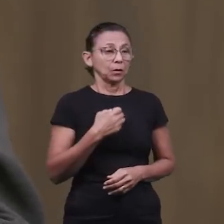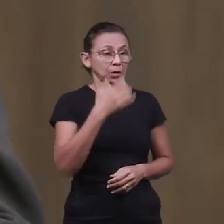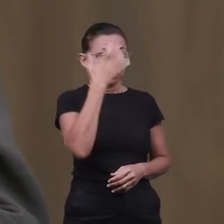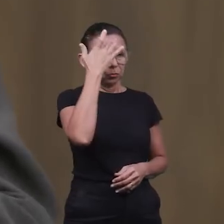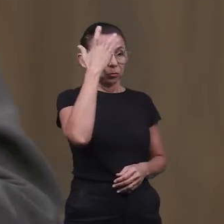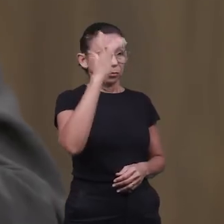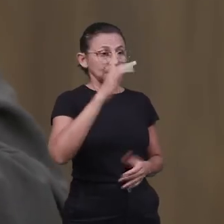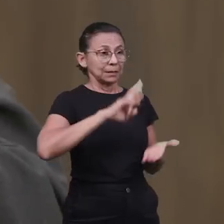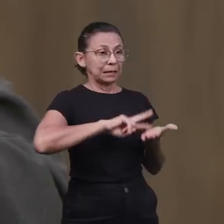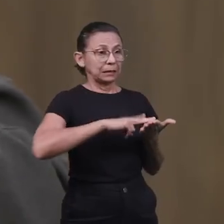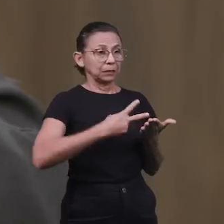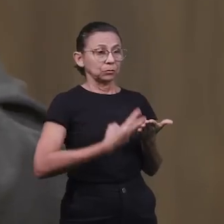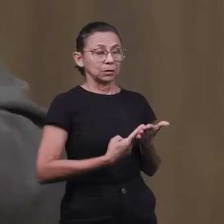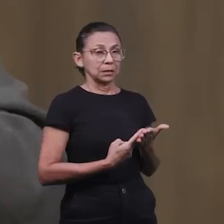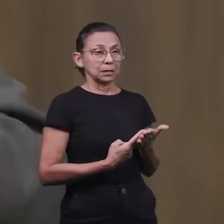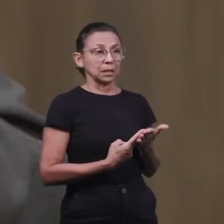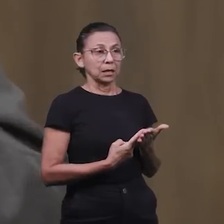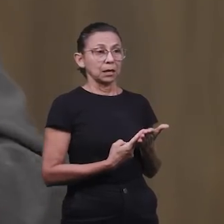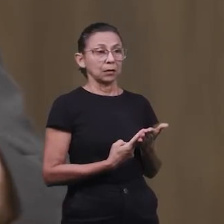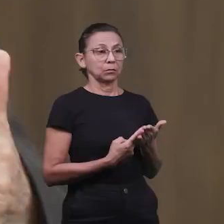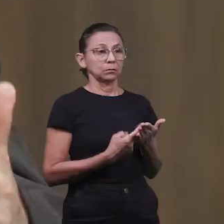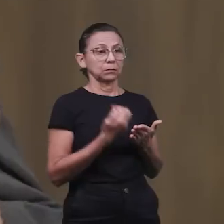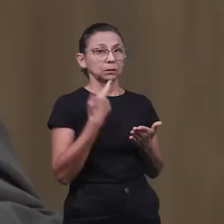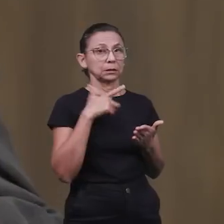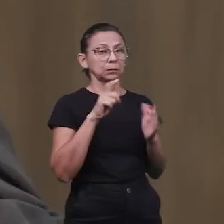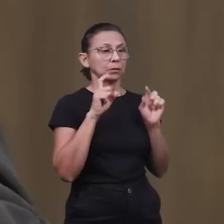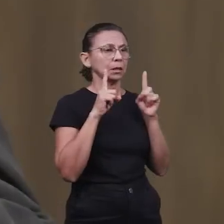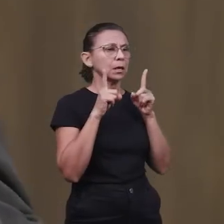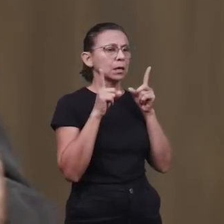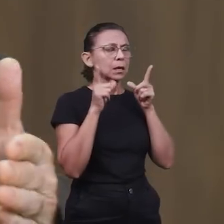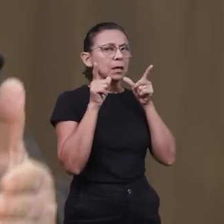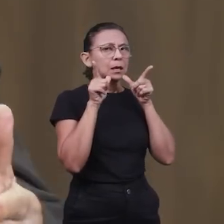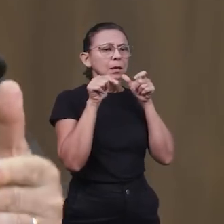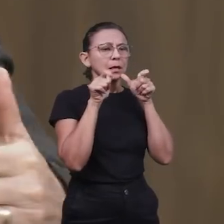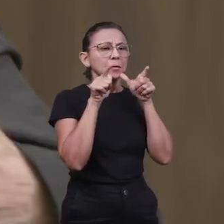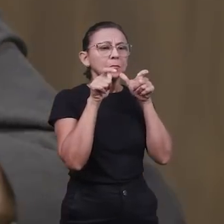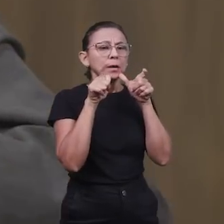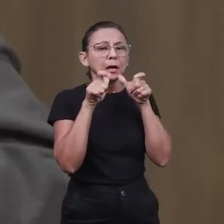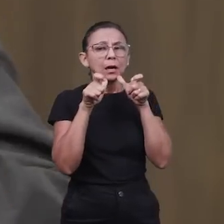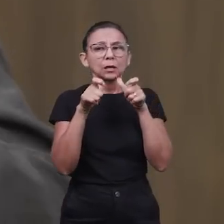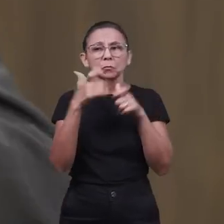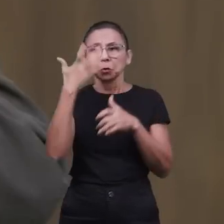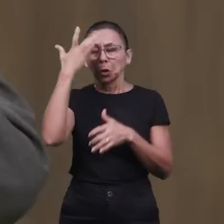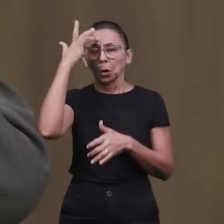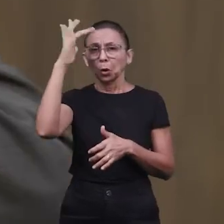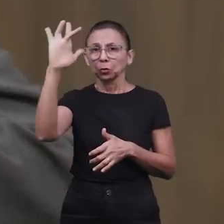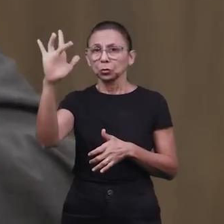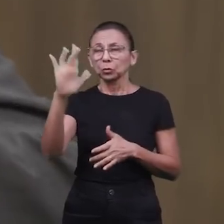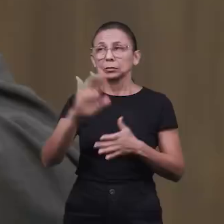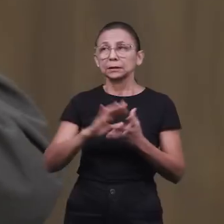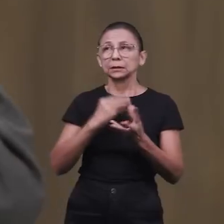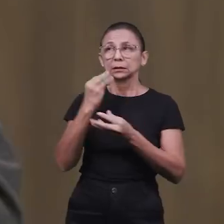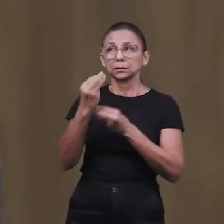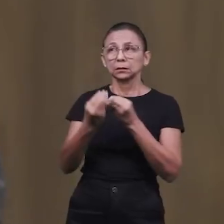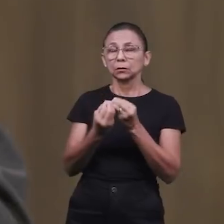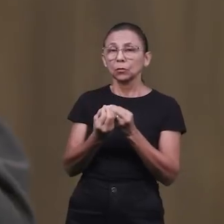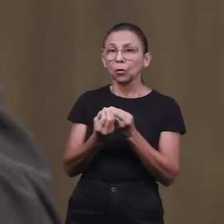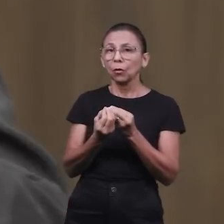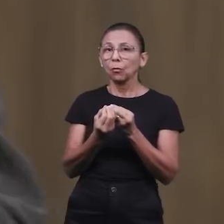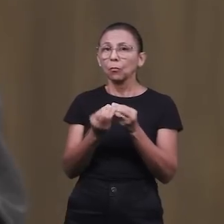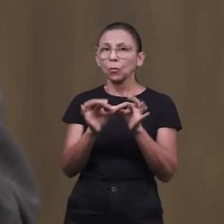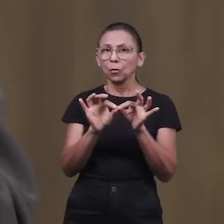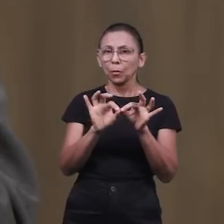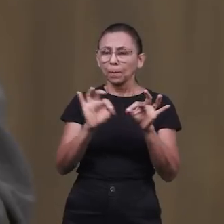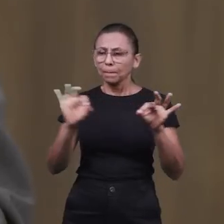hebraico, para saber como é que é essa medida, porque, na verdade, seria largura e profundidade, né? Mas é como